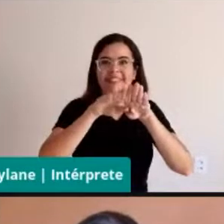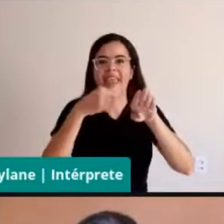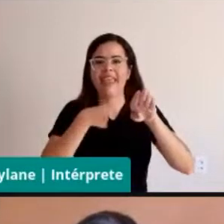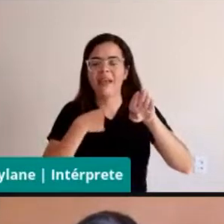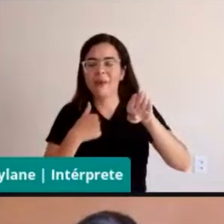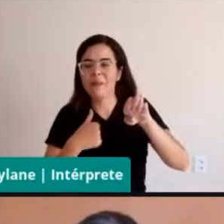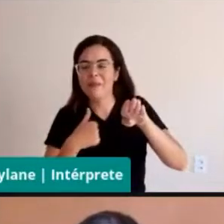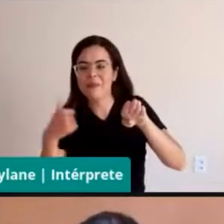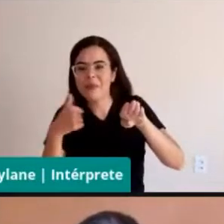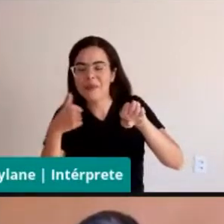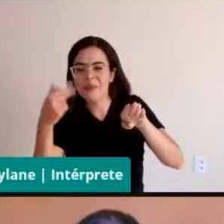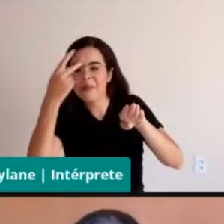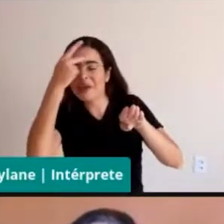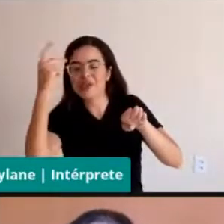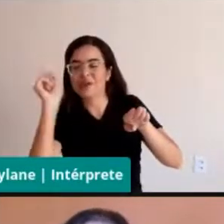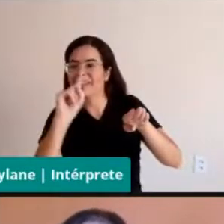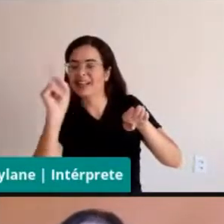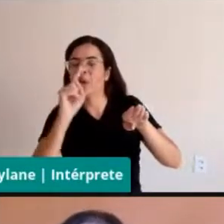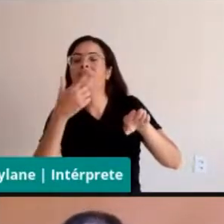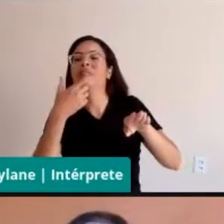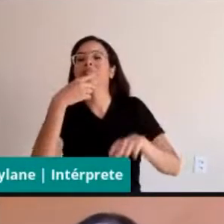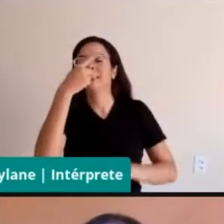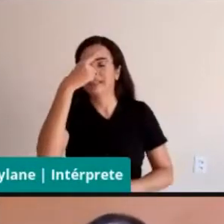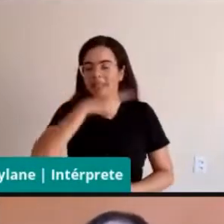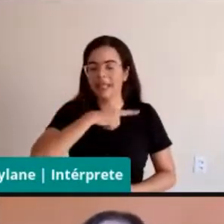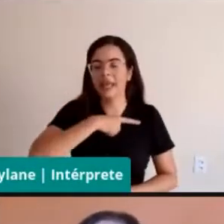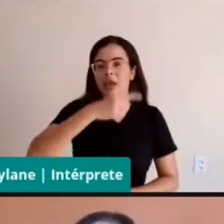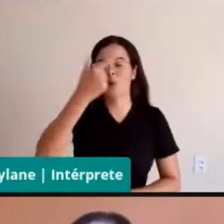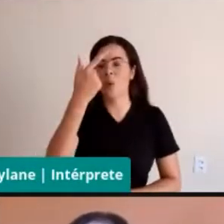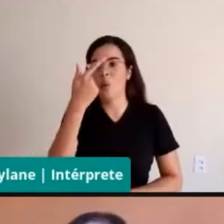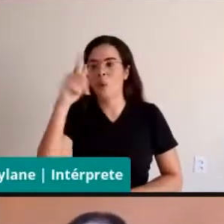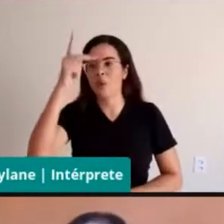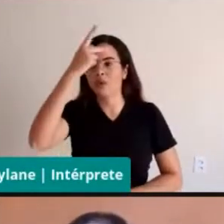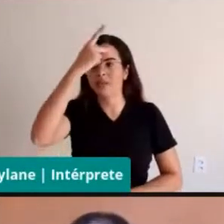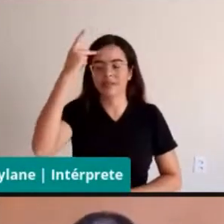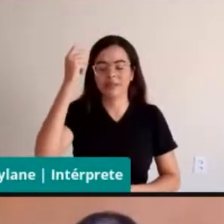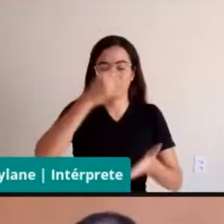a perceber isso. Mas, voltando,